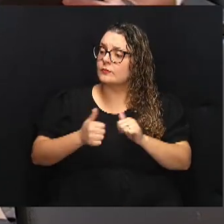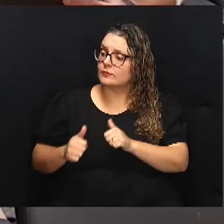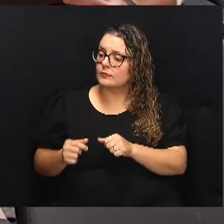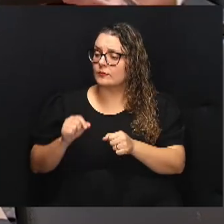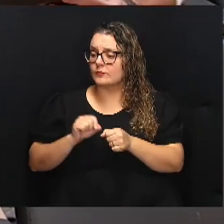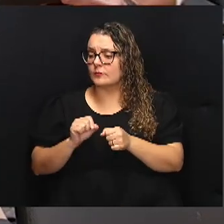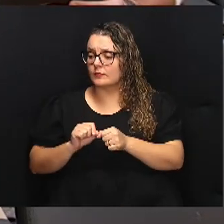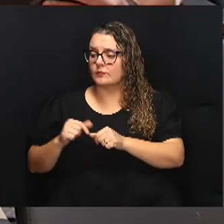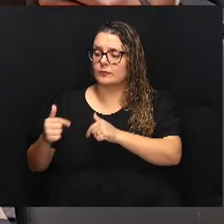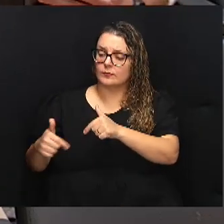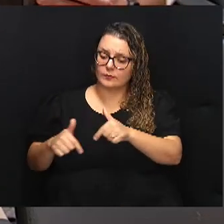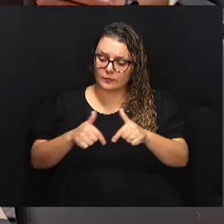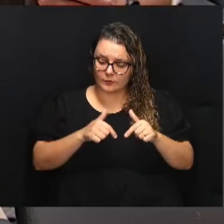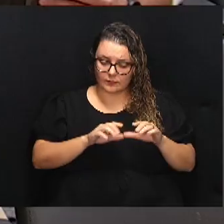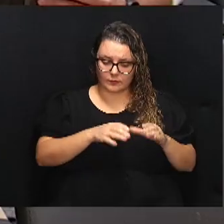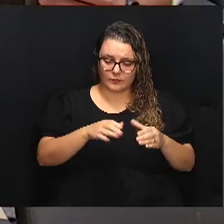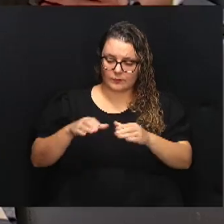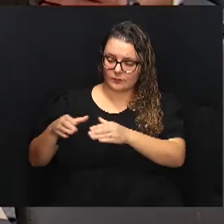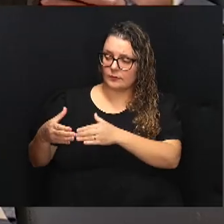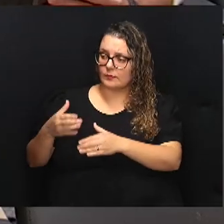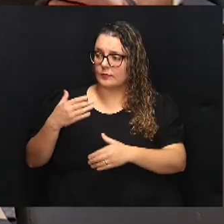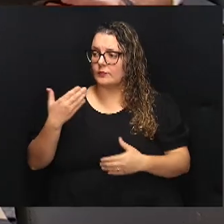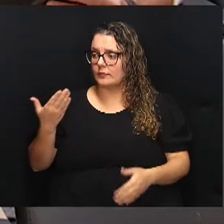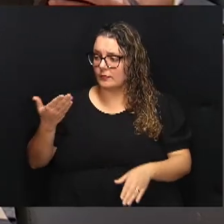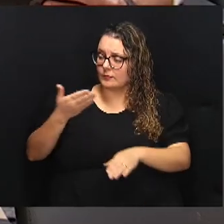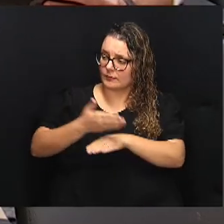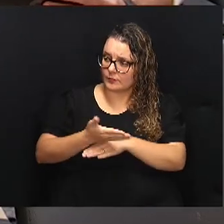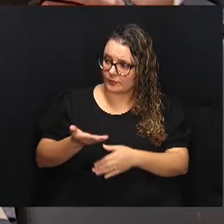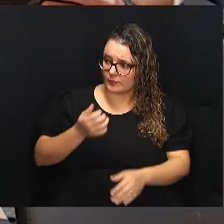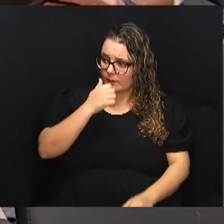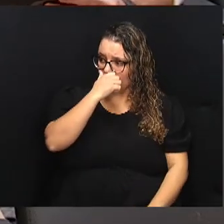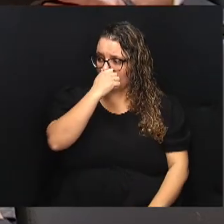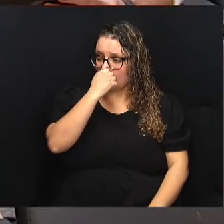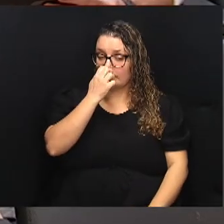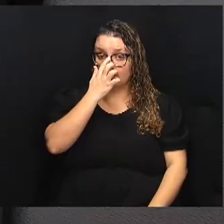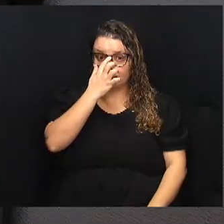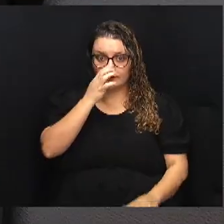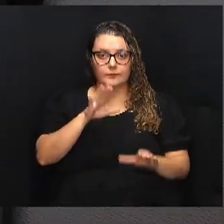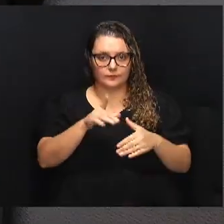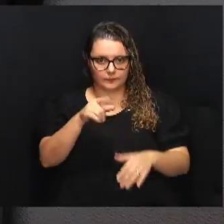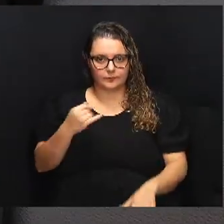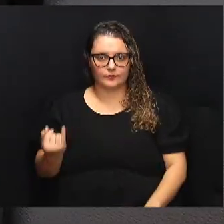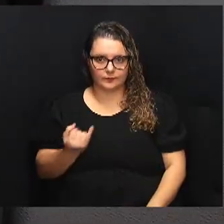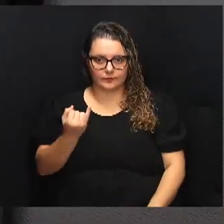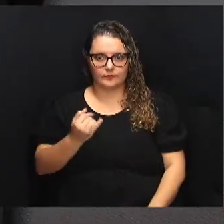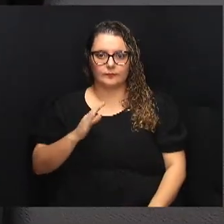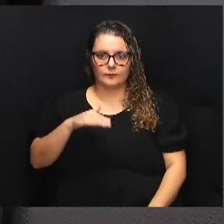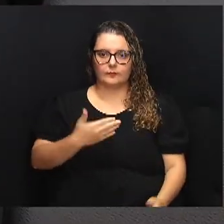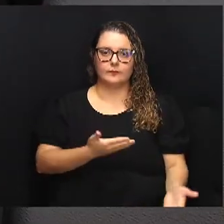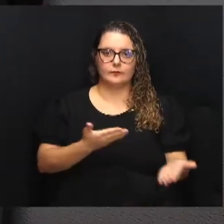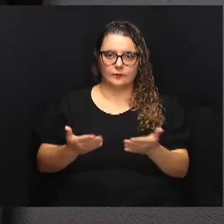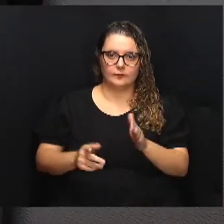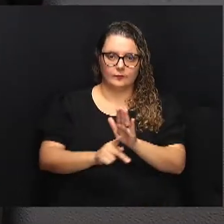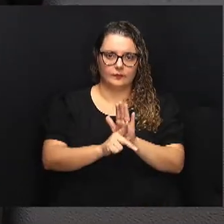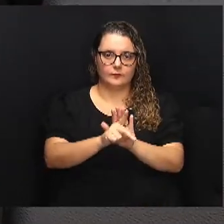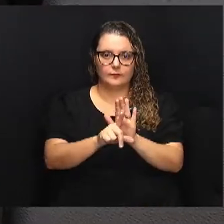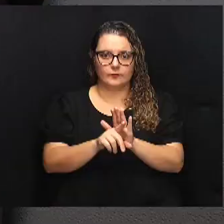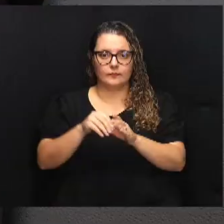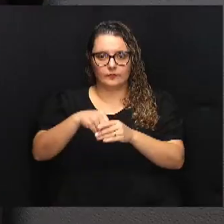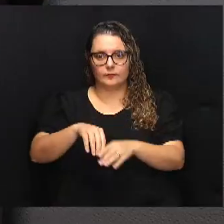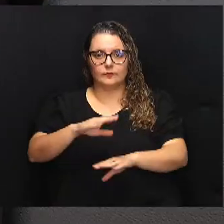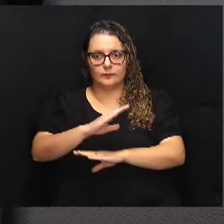dos trabalhos dessas comissões em qual você participa? A comissão é muito importante. Quando a gente apresenta um projeto de lei aqui na